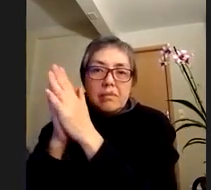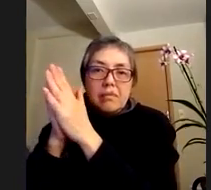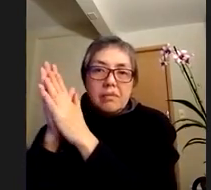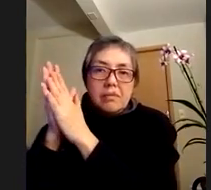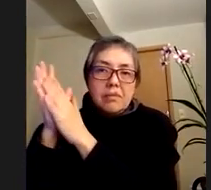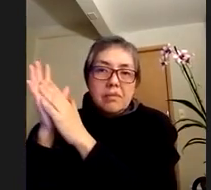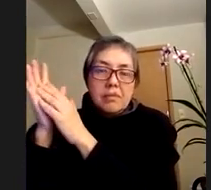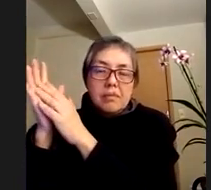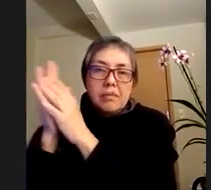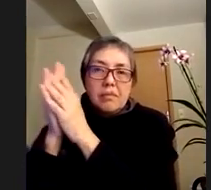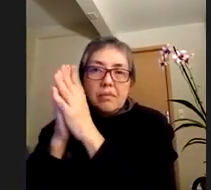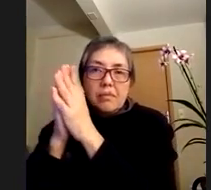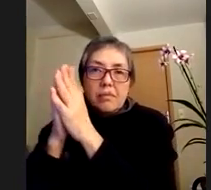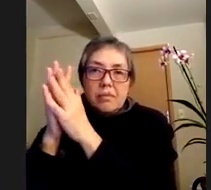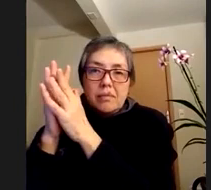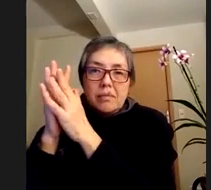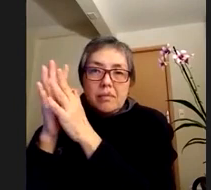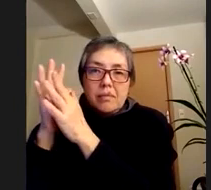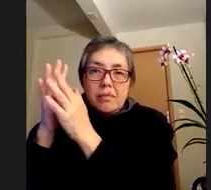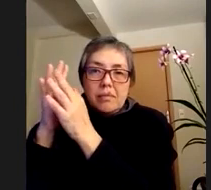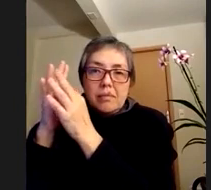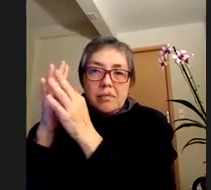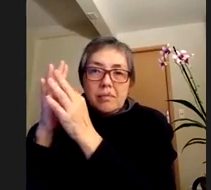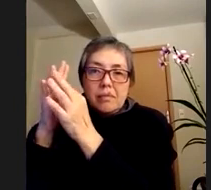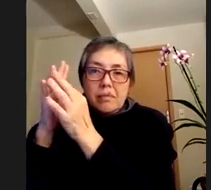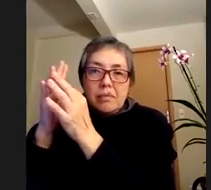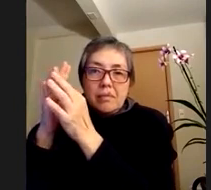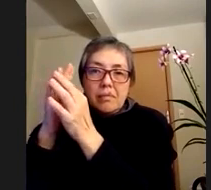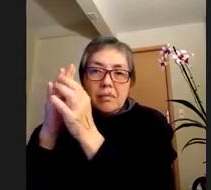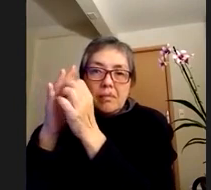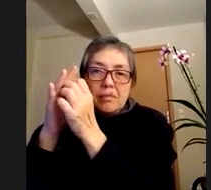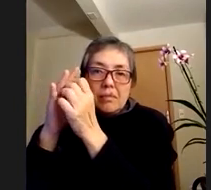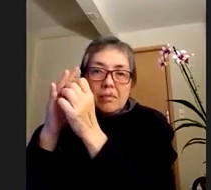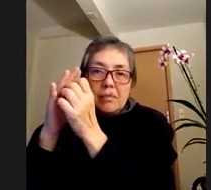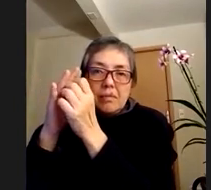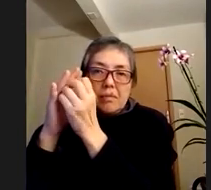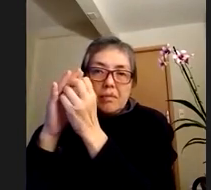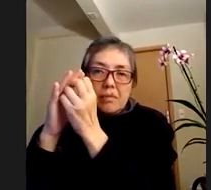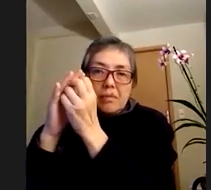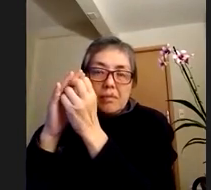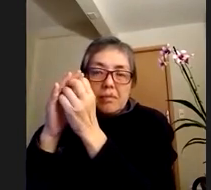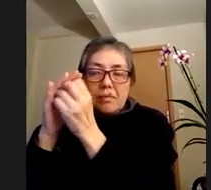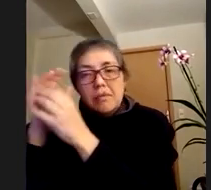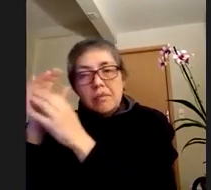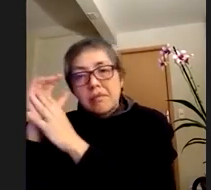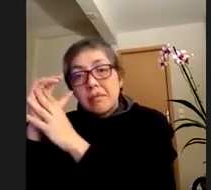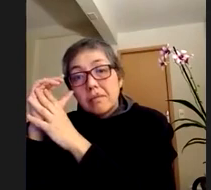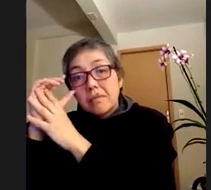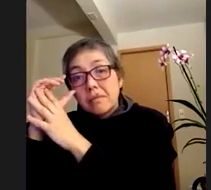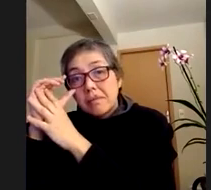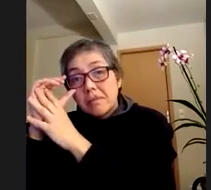20 anos, mas historicamente, ao longo ali da relação com as suas próprias categorias, muitas